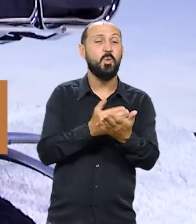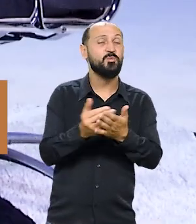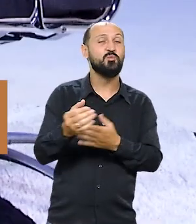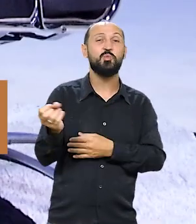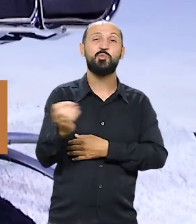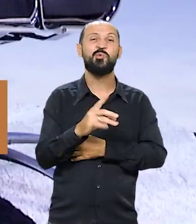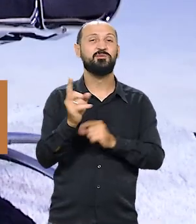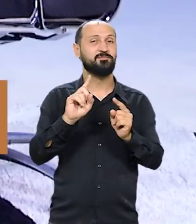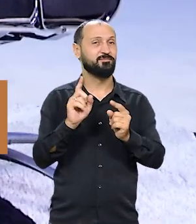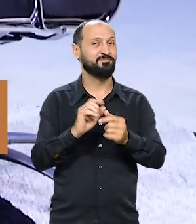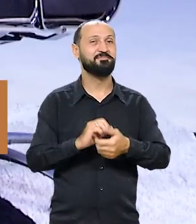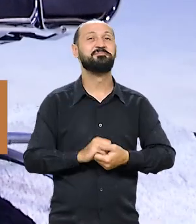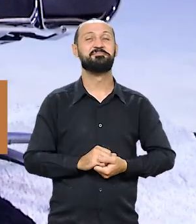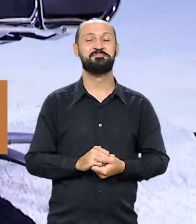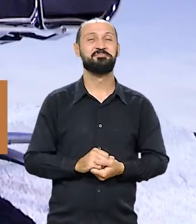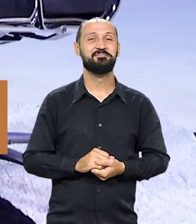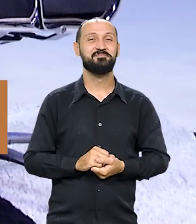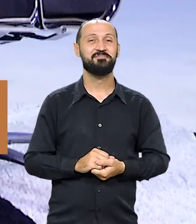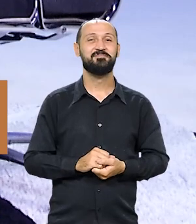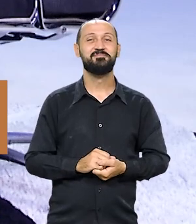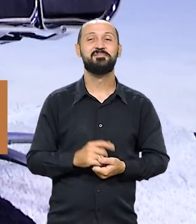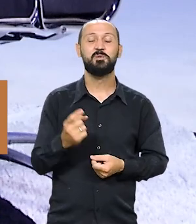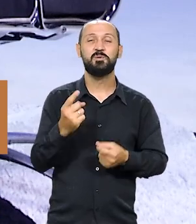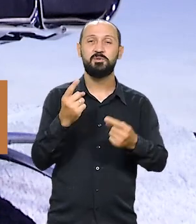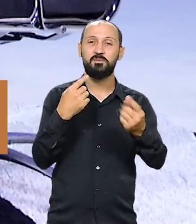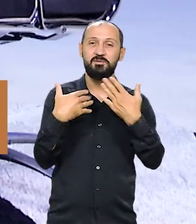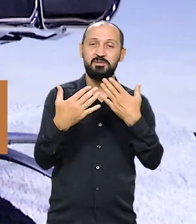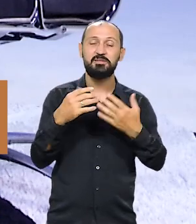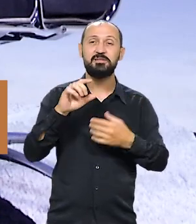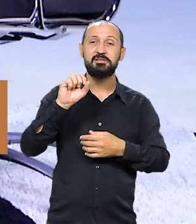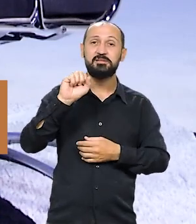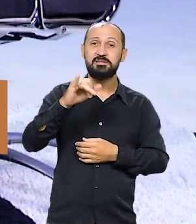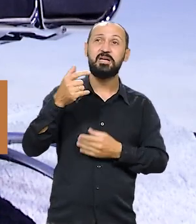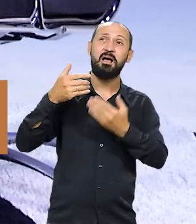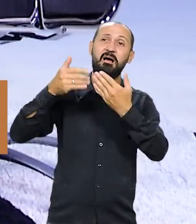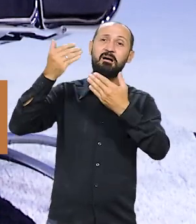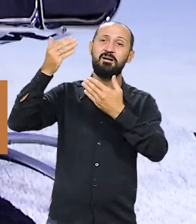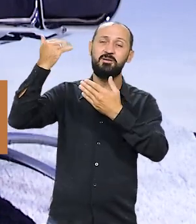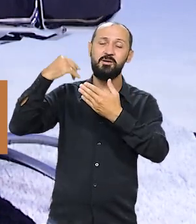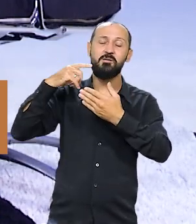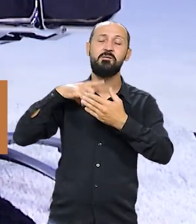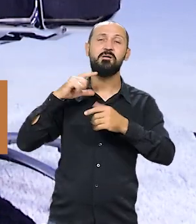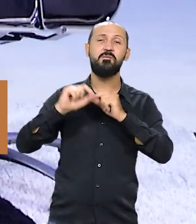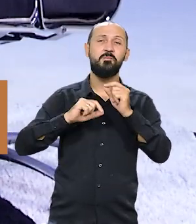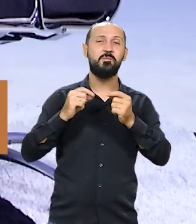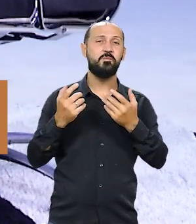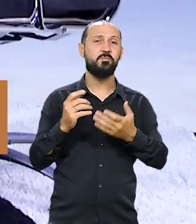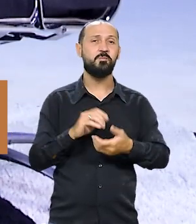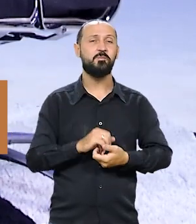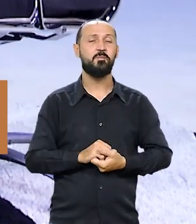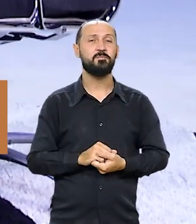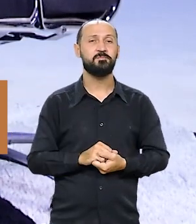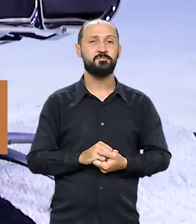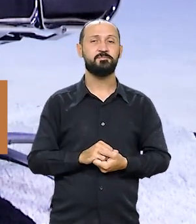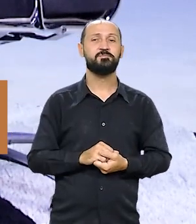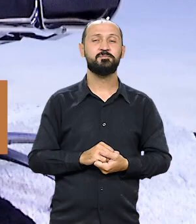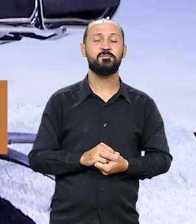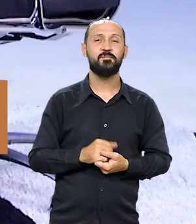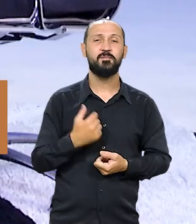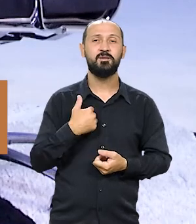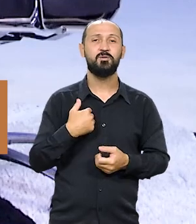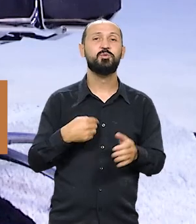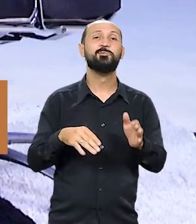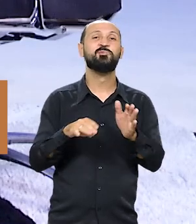Então, veja que não é algo novo. Não. E aí é o que a gente discute. Se historicamente nós temos como,